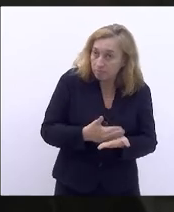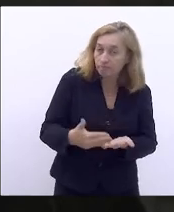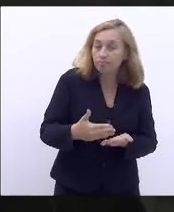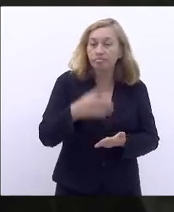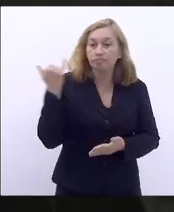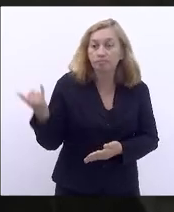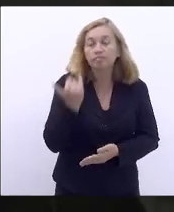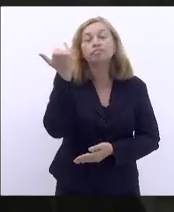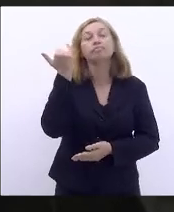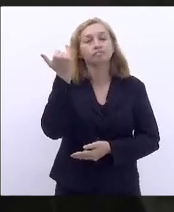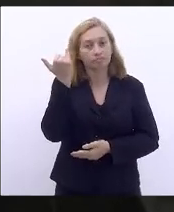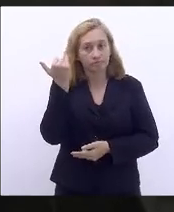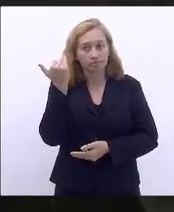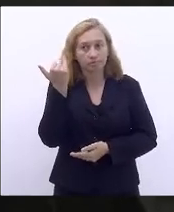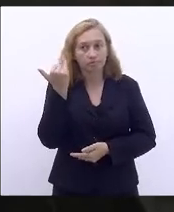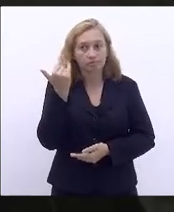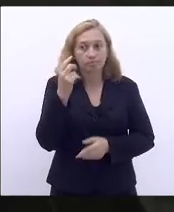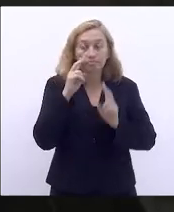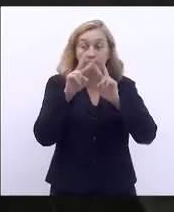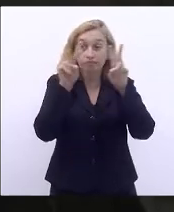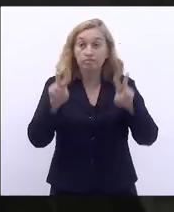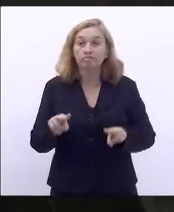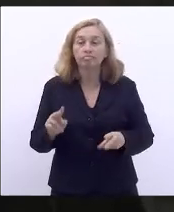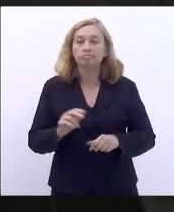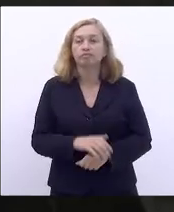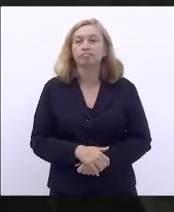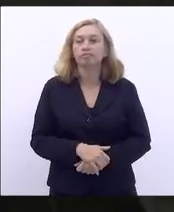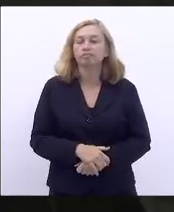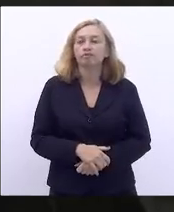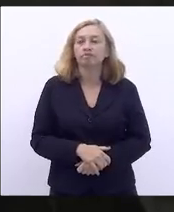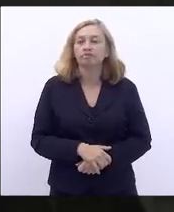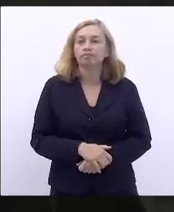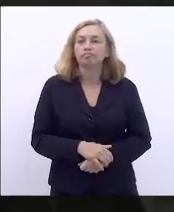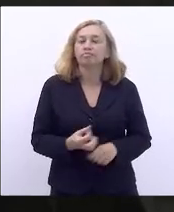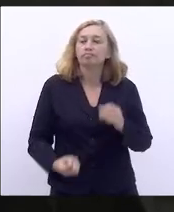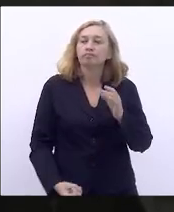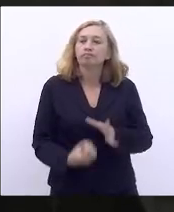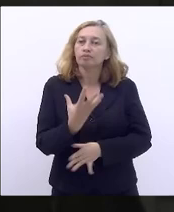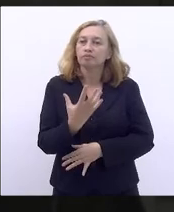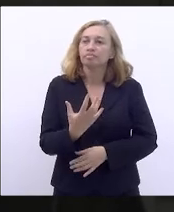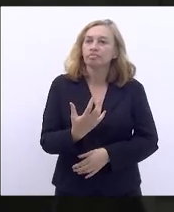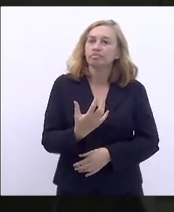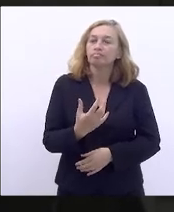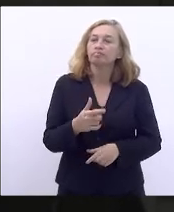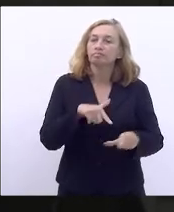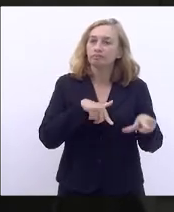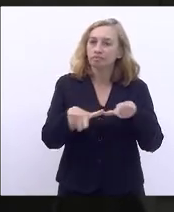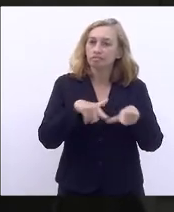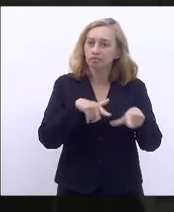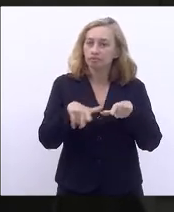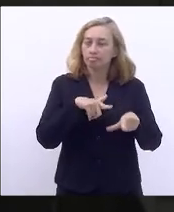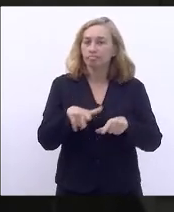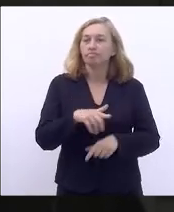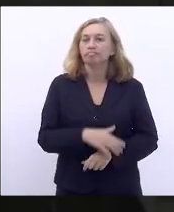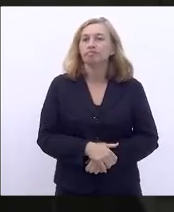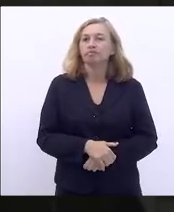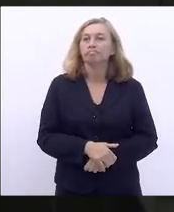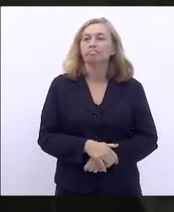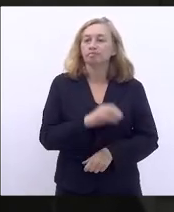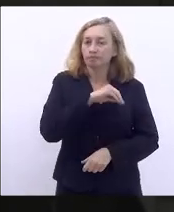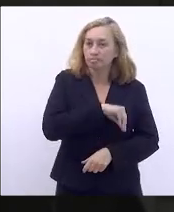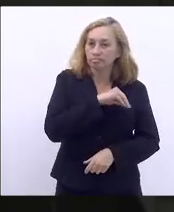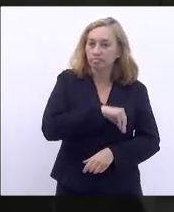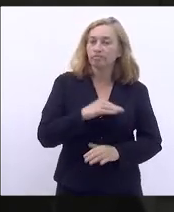tão importante que visa a geração de empregos, de renda